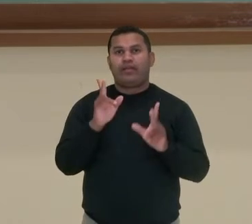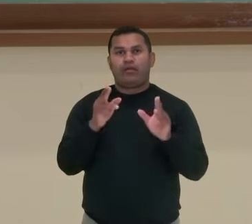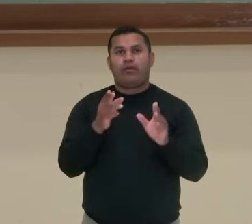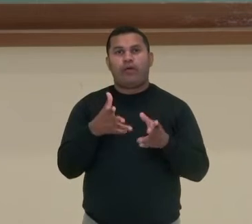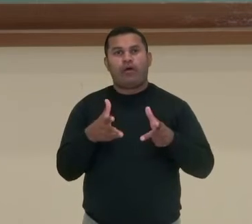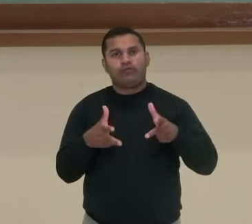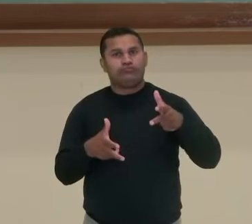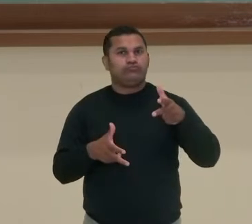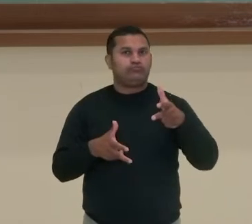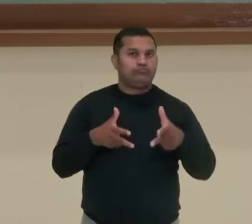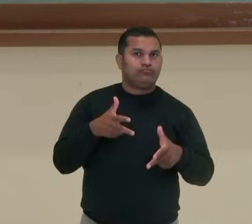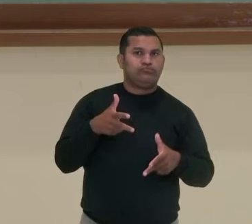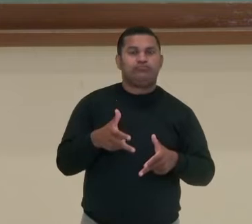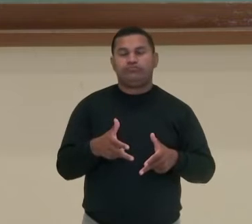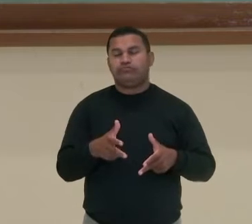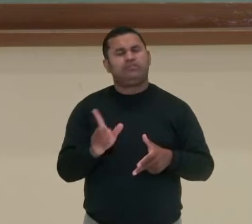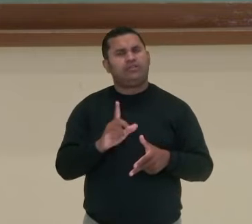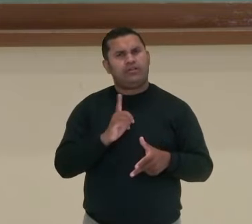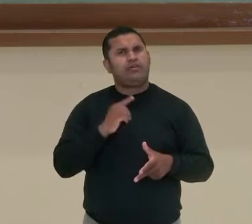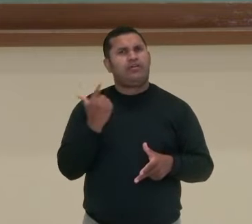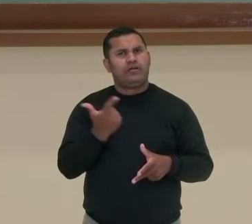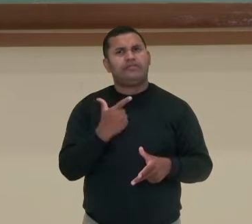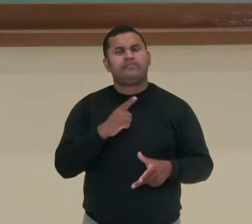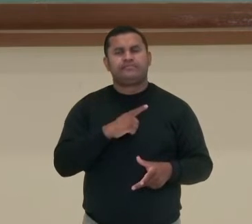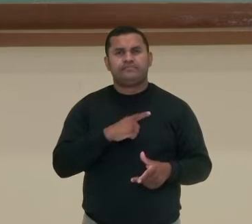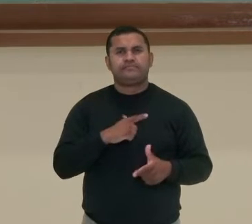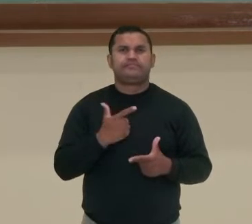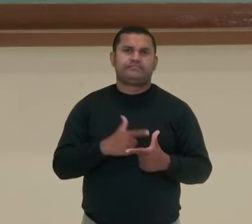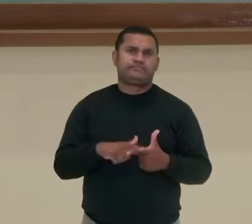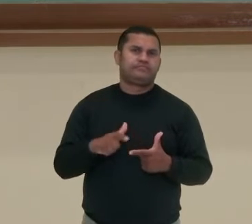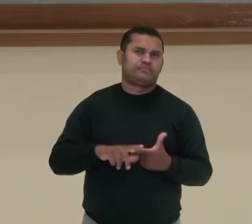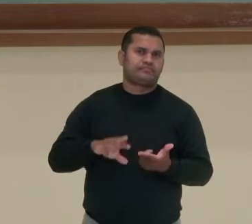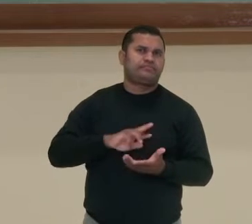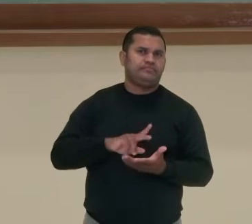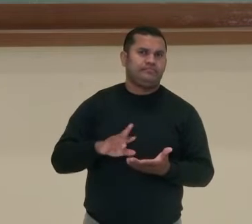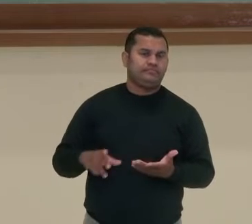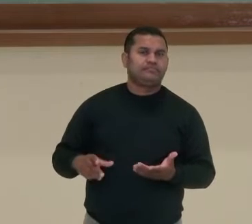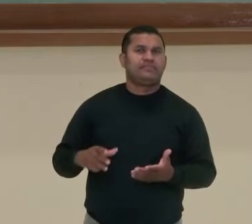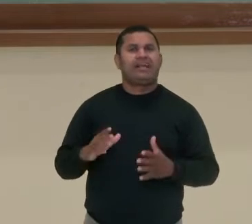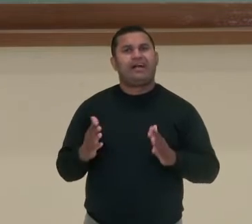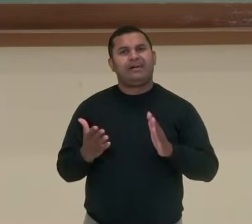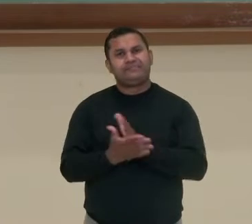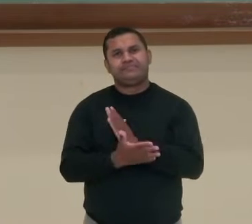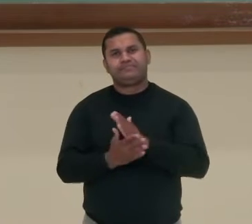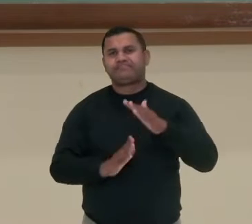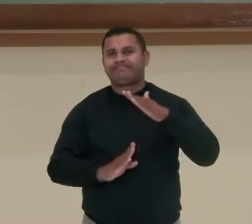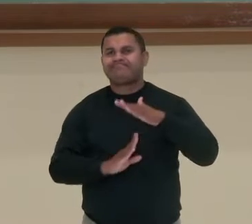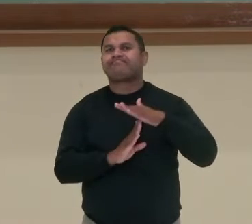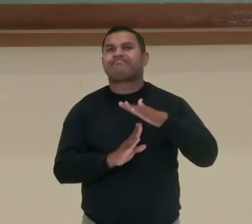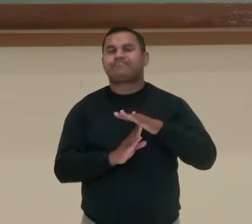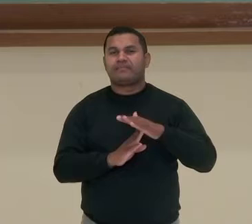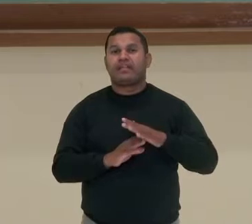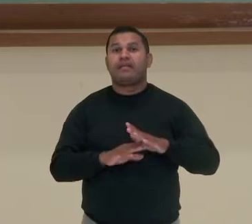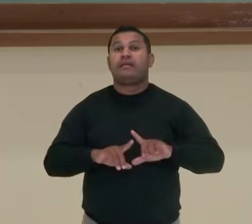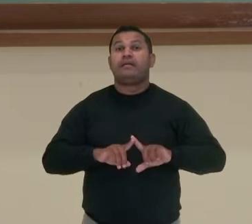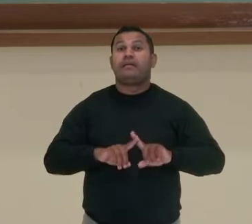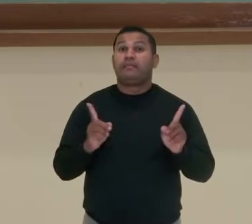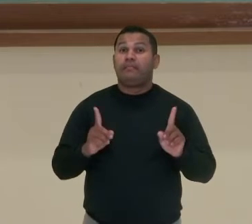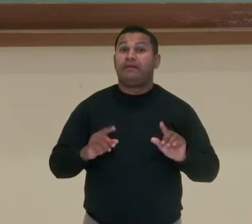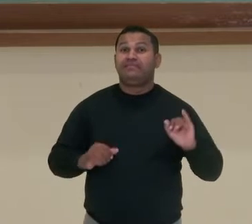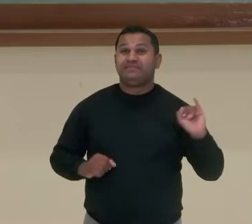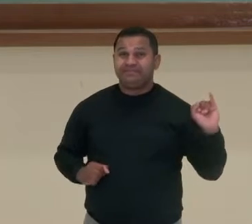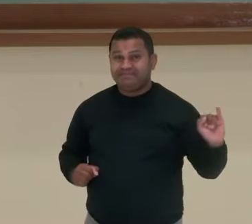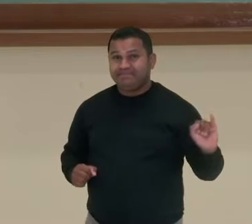Mas nós somos seres humanos, temos as nossas limitações, nossas necessidades, mas o mínimo da organização é